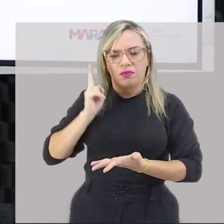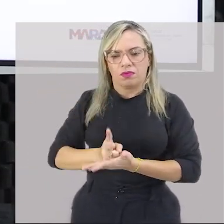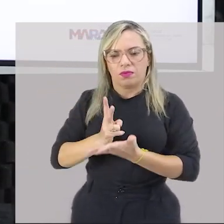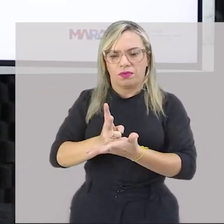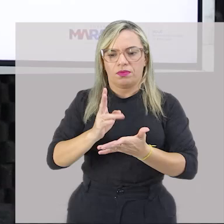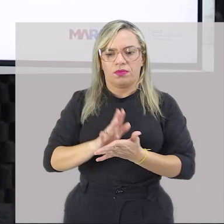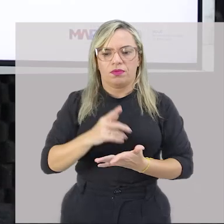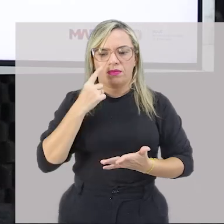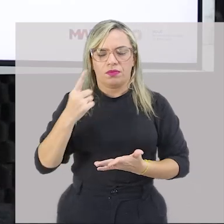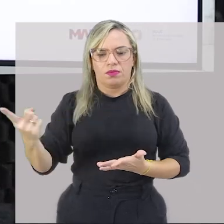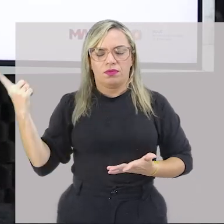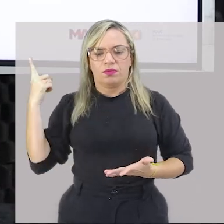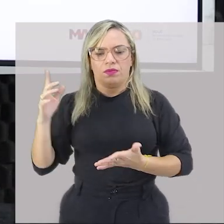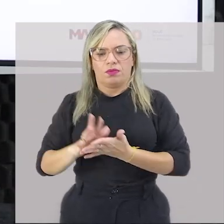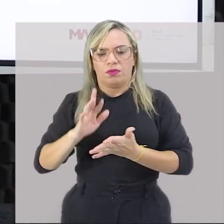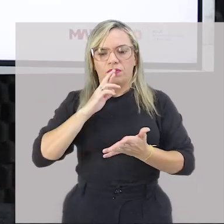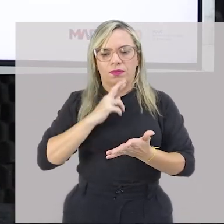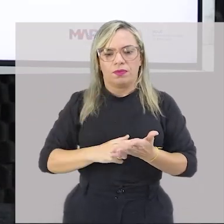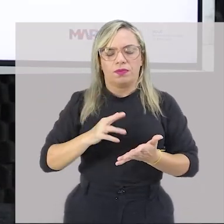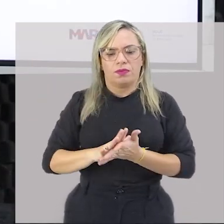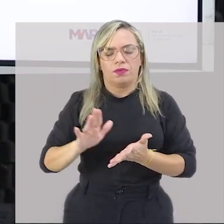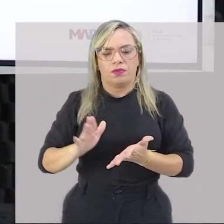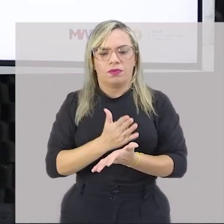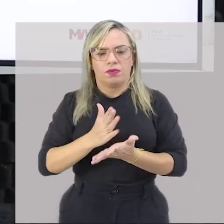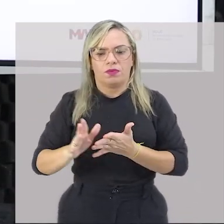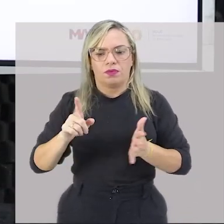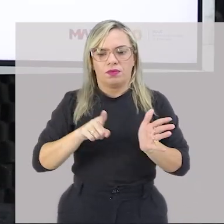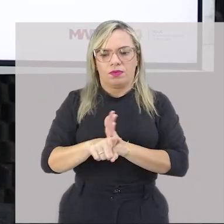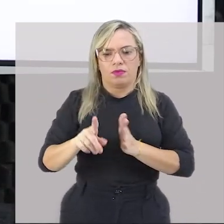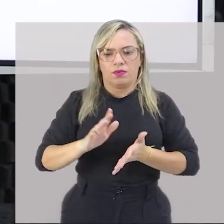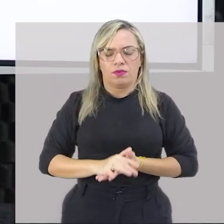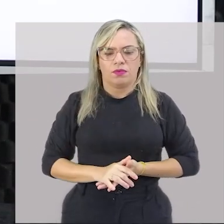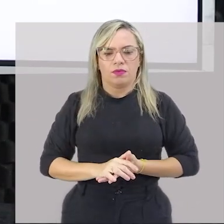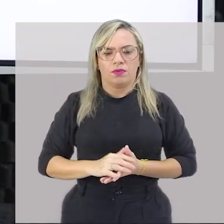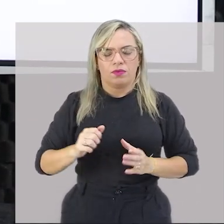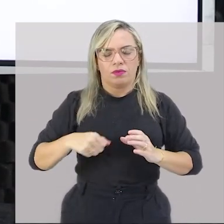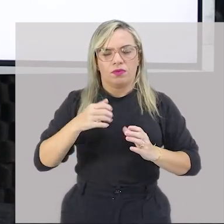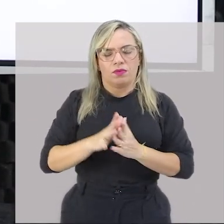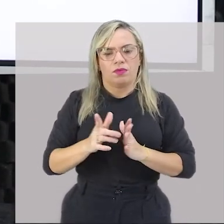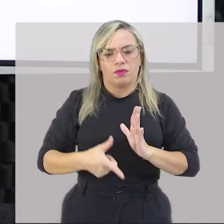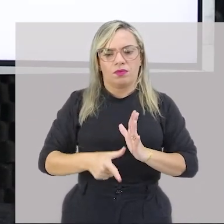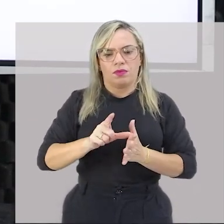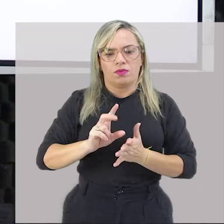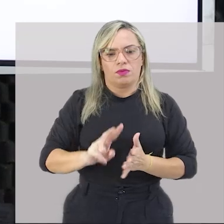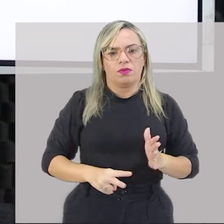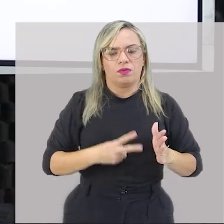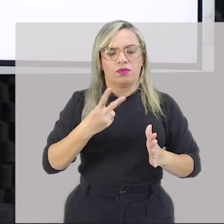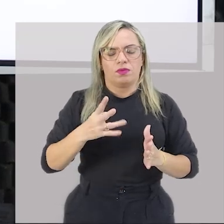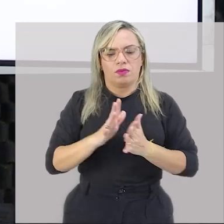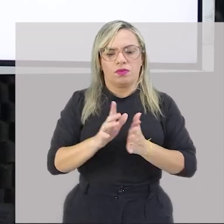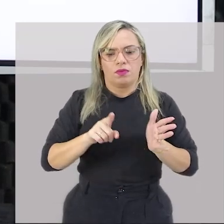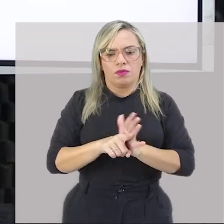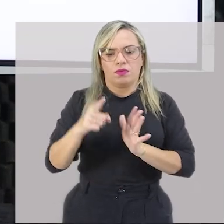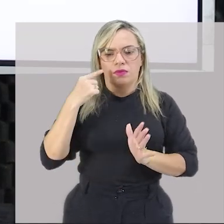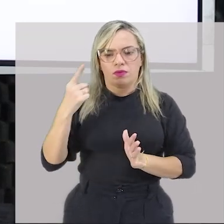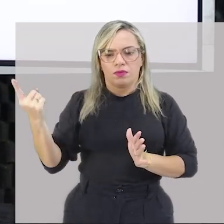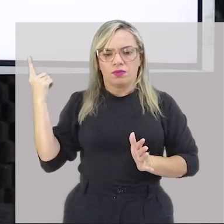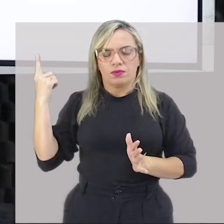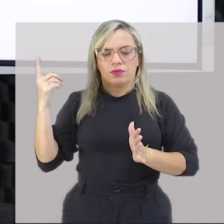aqui, resolvendo mais algumas questões. A gente parou em qual? Vídeo passado? Nós paramos na segunda, né? Então aqui,